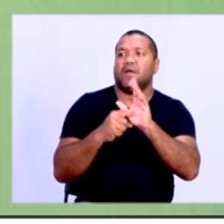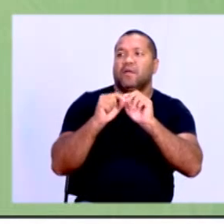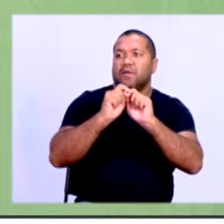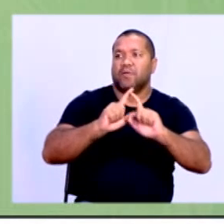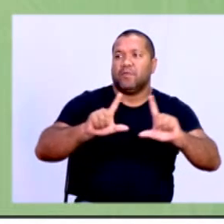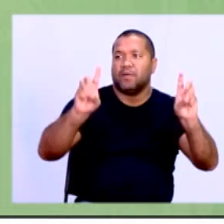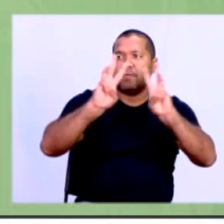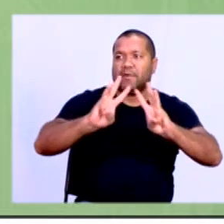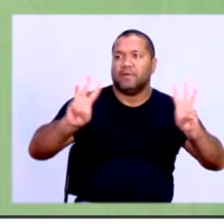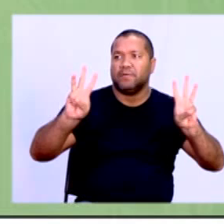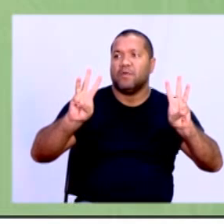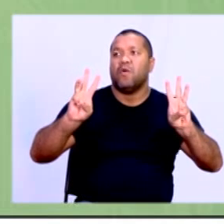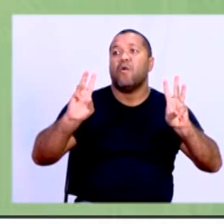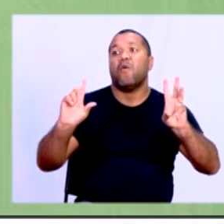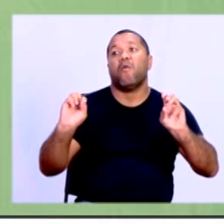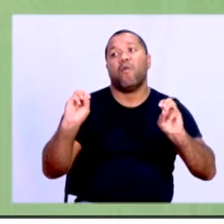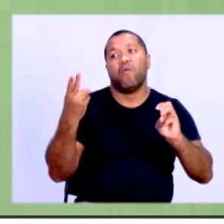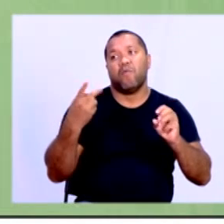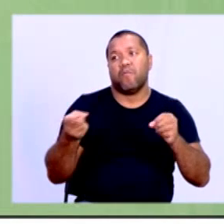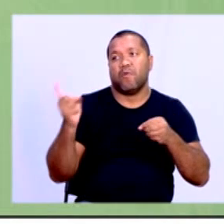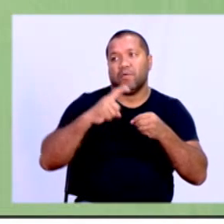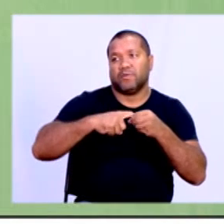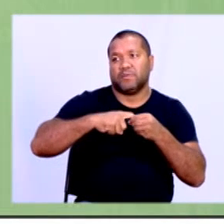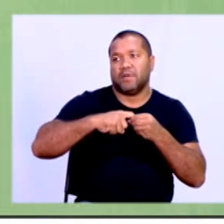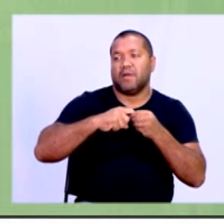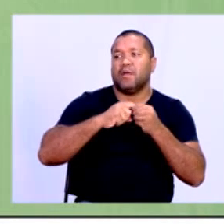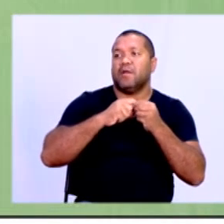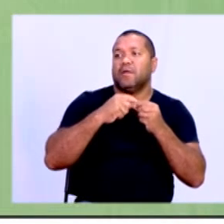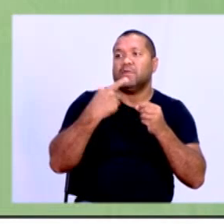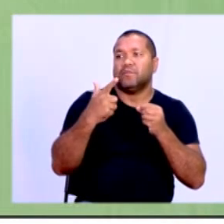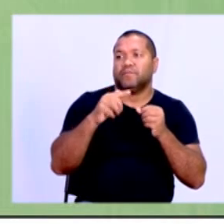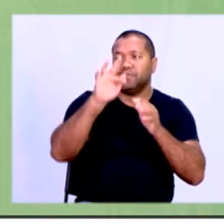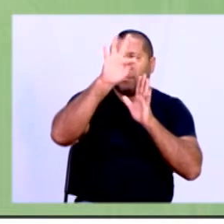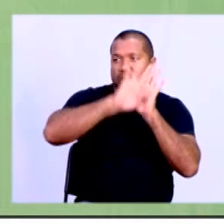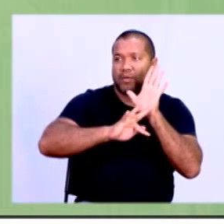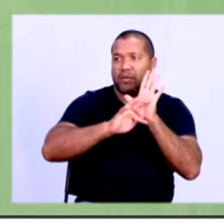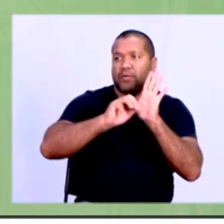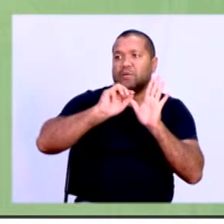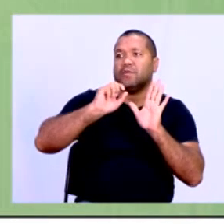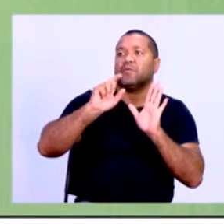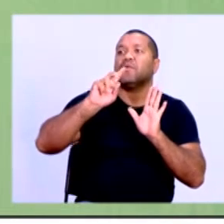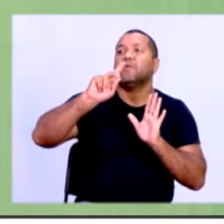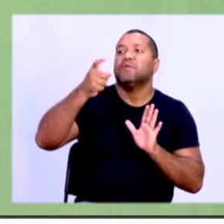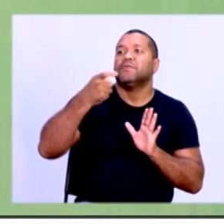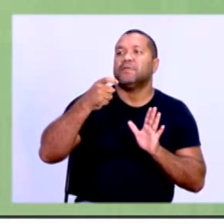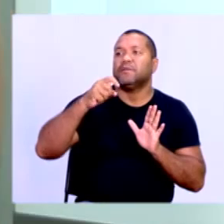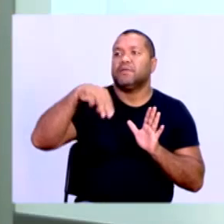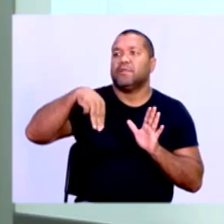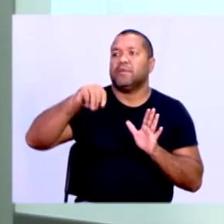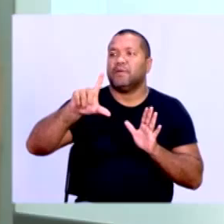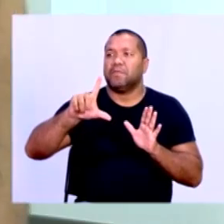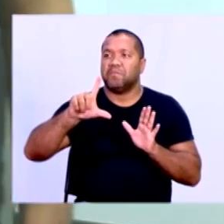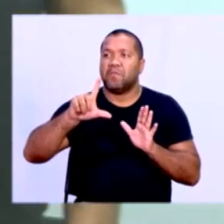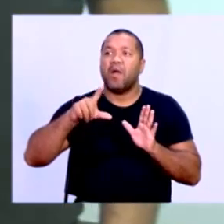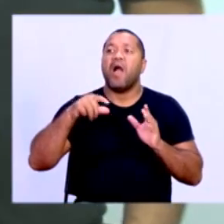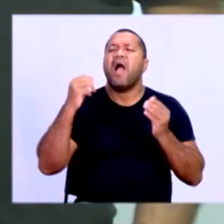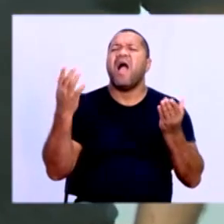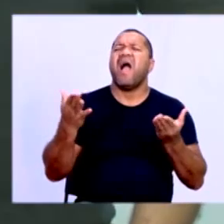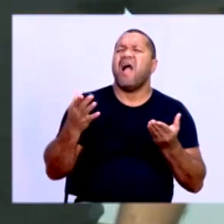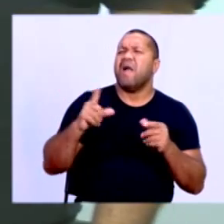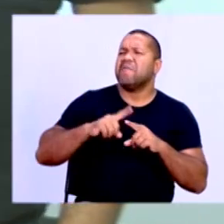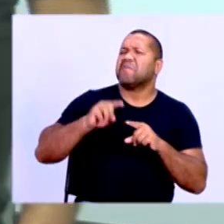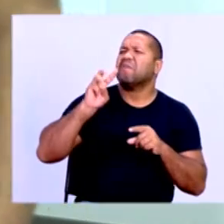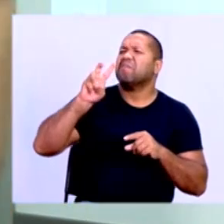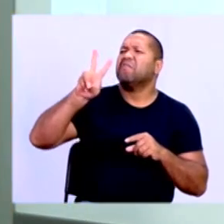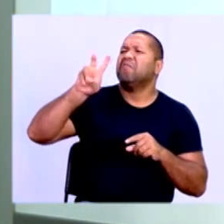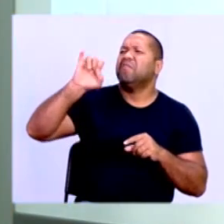um formato XML, para que os outros consumam. O que o View tem que fazer é